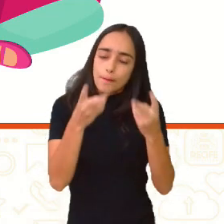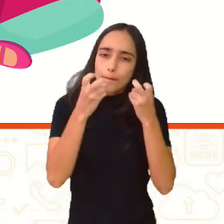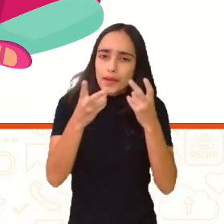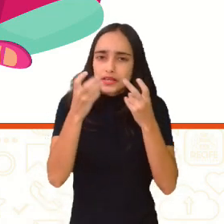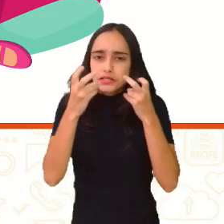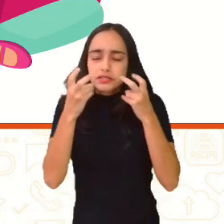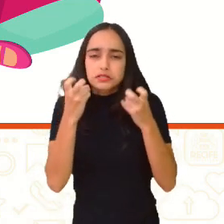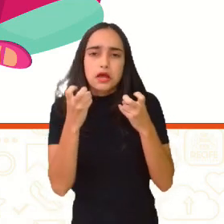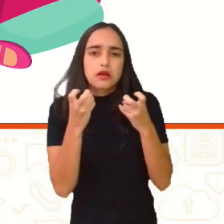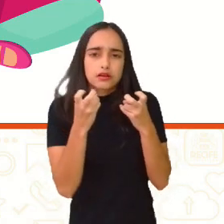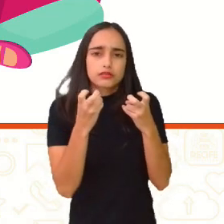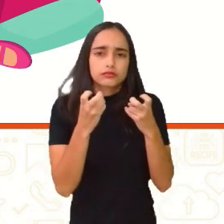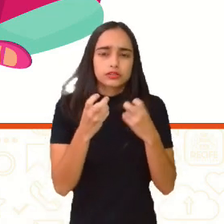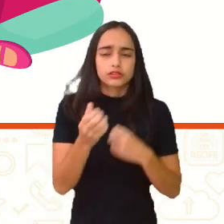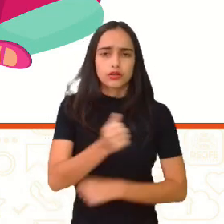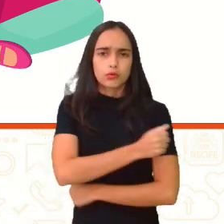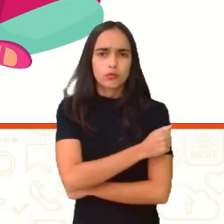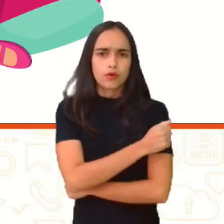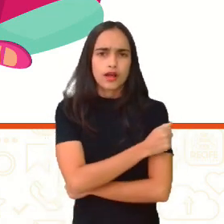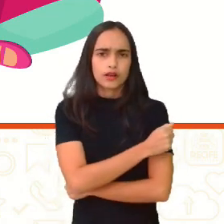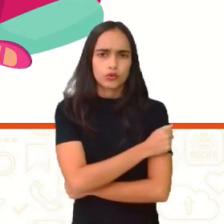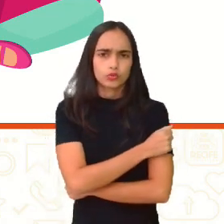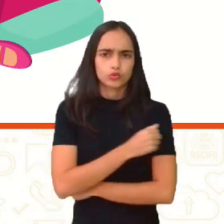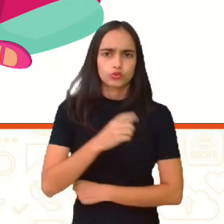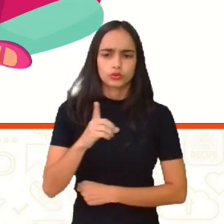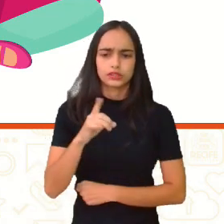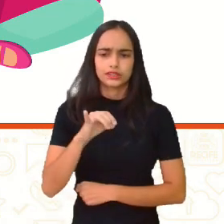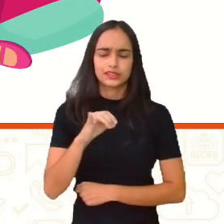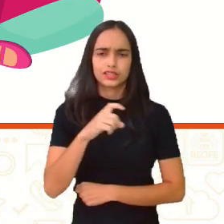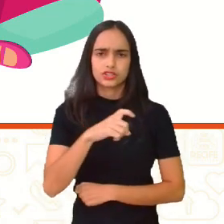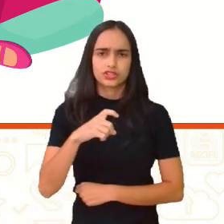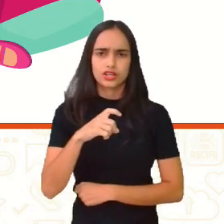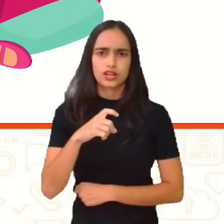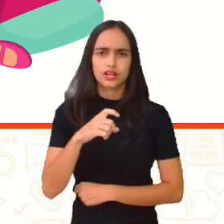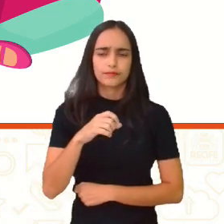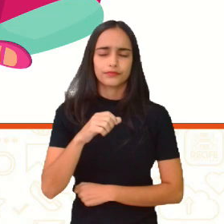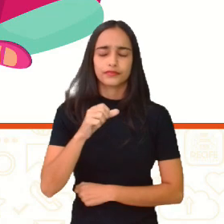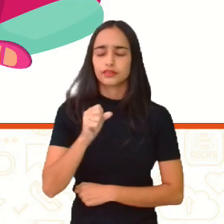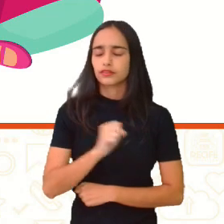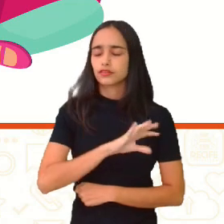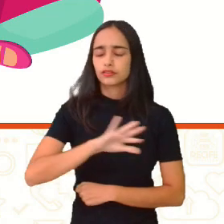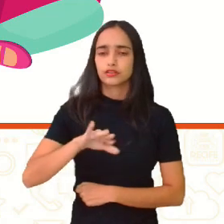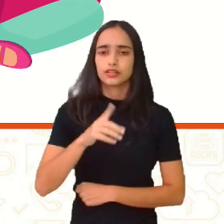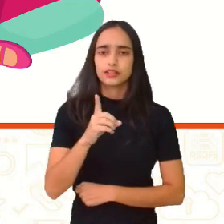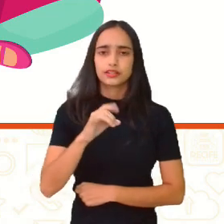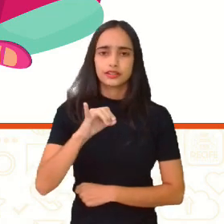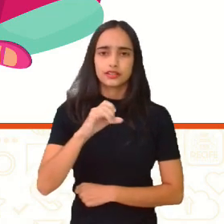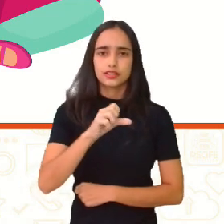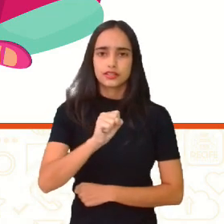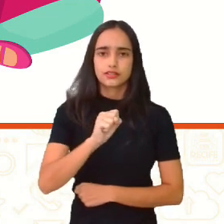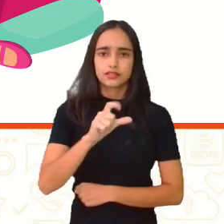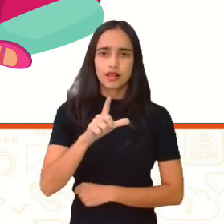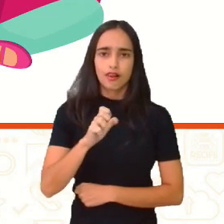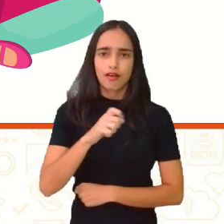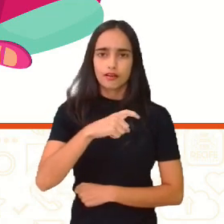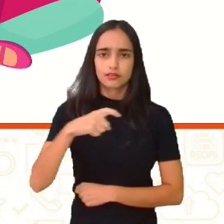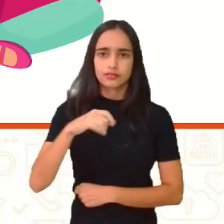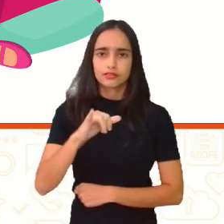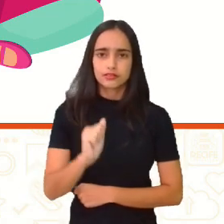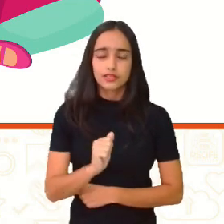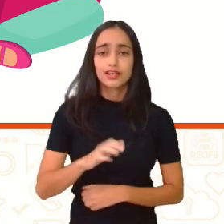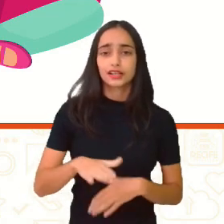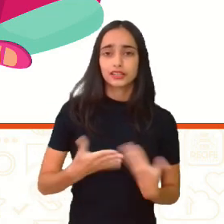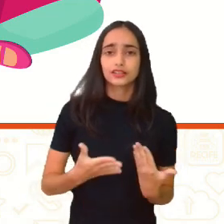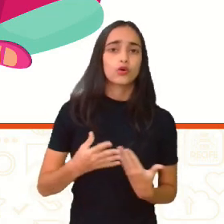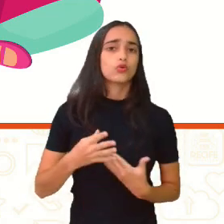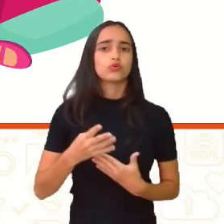gente identifica que o estudante com dislexia, ele tem uma dificuldade no processamento fonológico. Então, ele não reconhece,